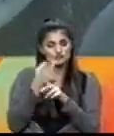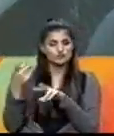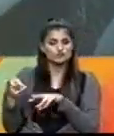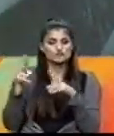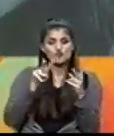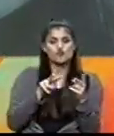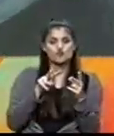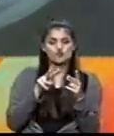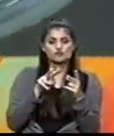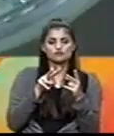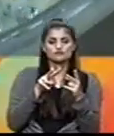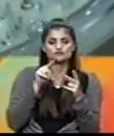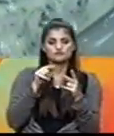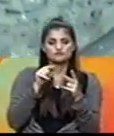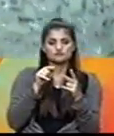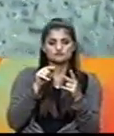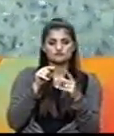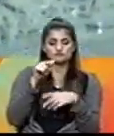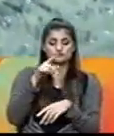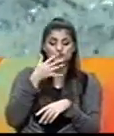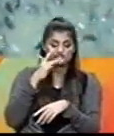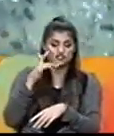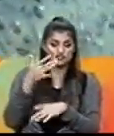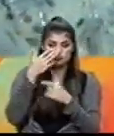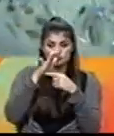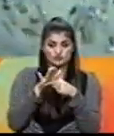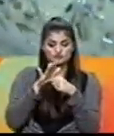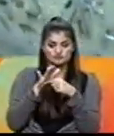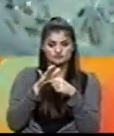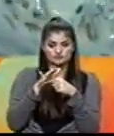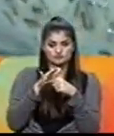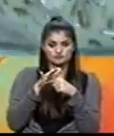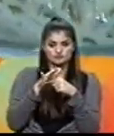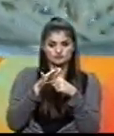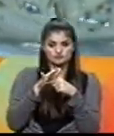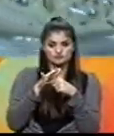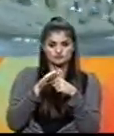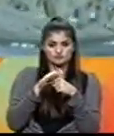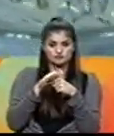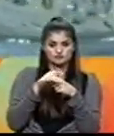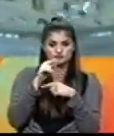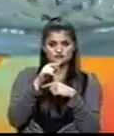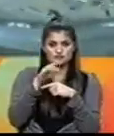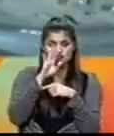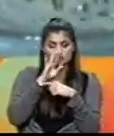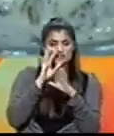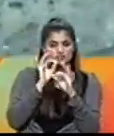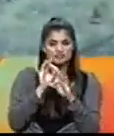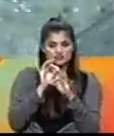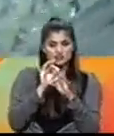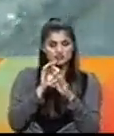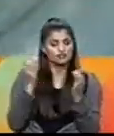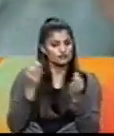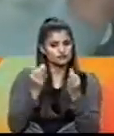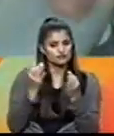importadas, que têm uma pegada ecológica brutal e que são... Se for na lógica do nem sempre nem nunca. Exatamente, a